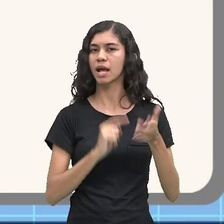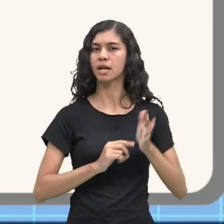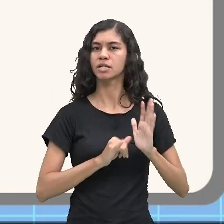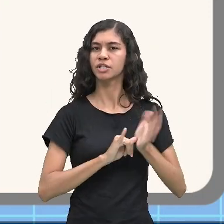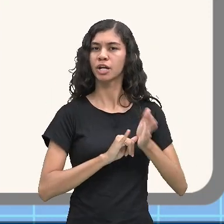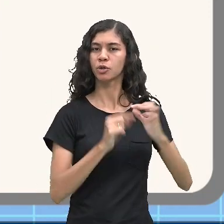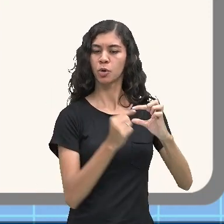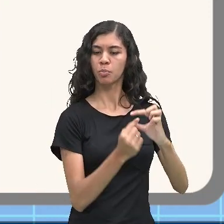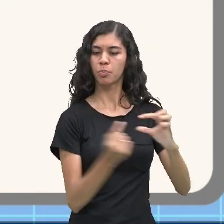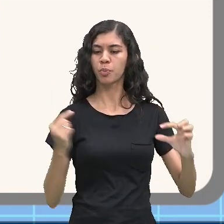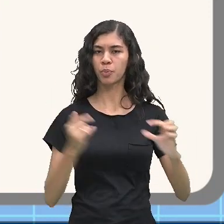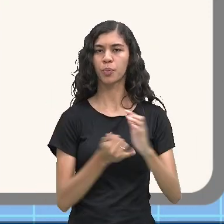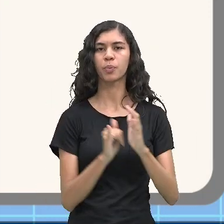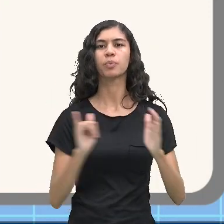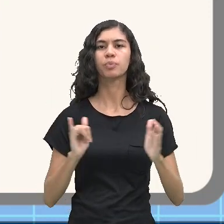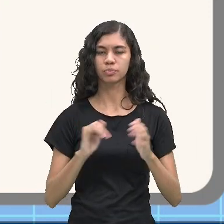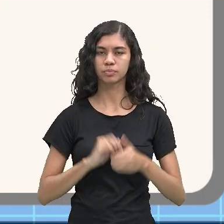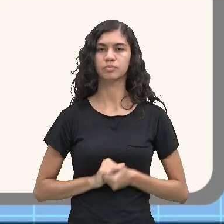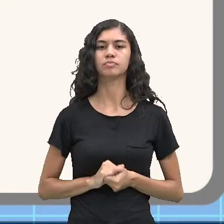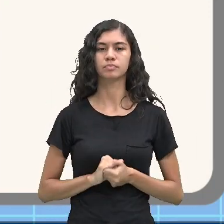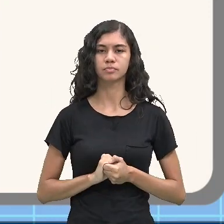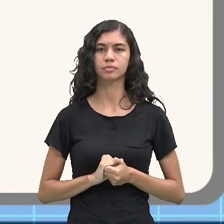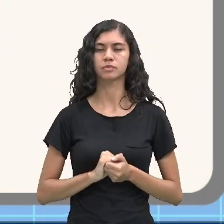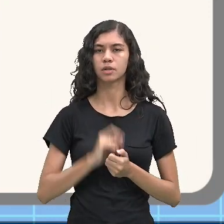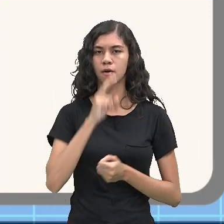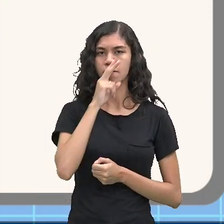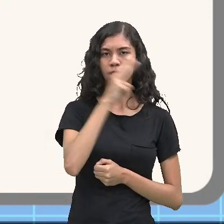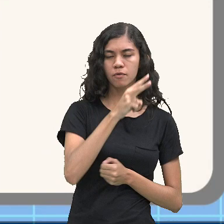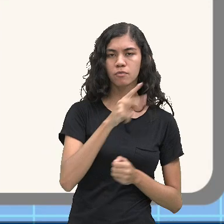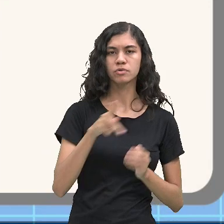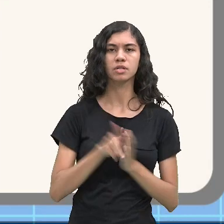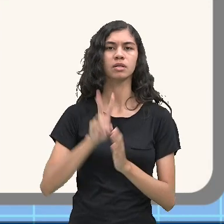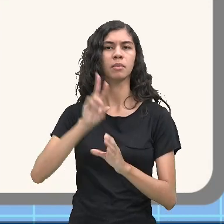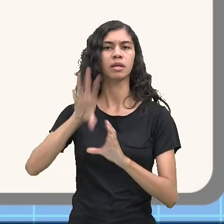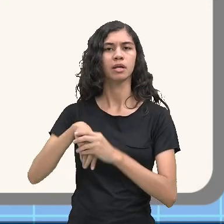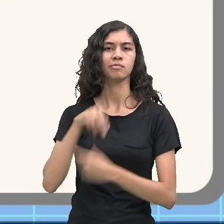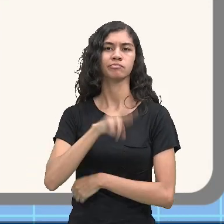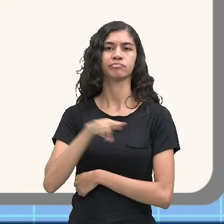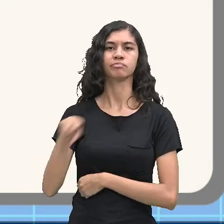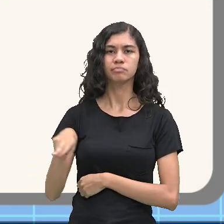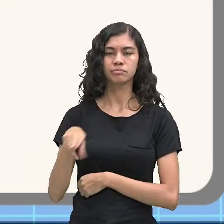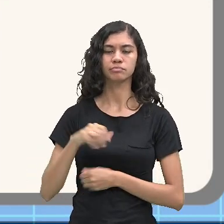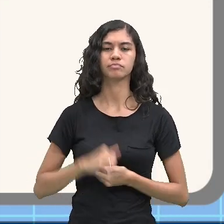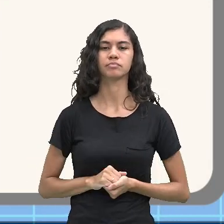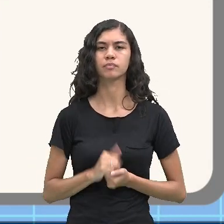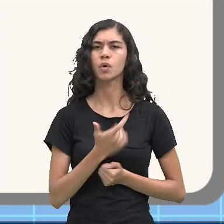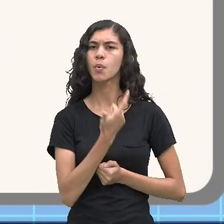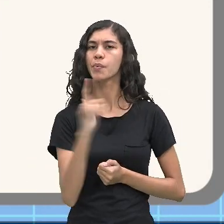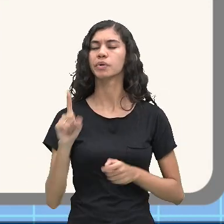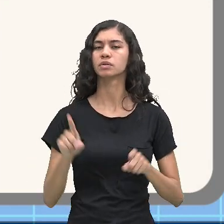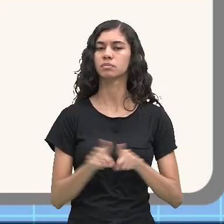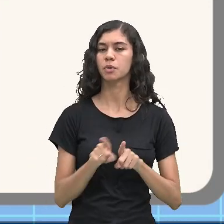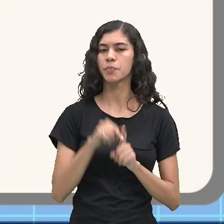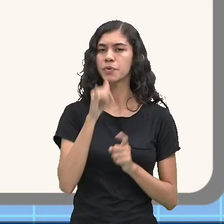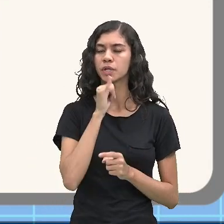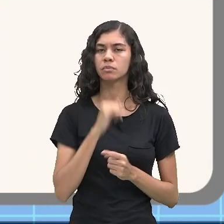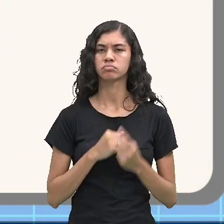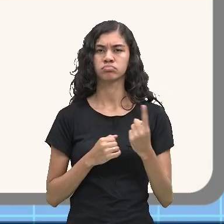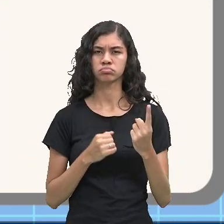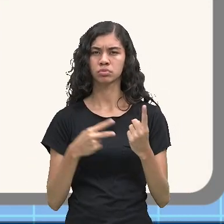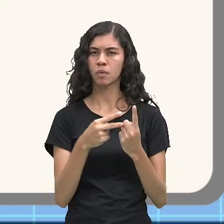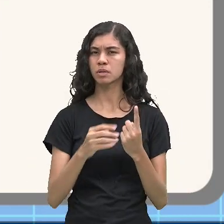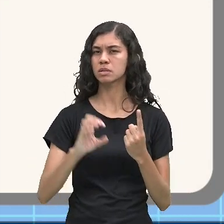esse valor, força eletromotriz sobre a resistência interna. Outra coisa, olha, Se eu fizer U igual a zero, a nossa